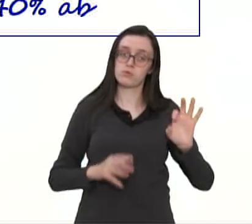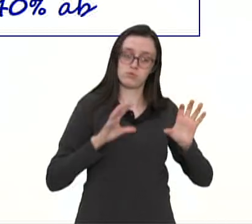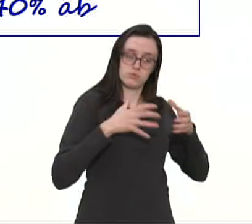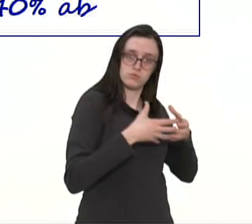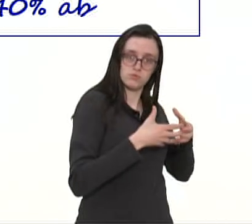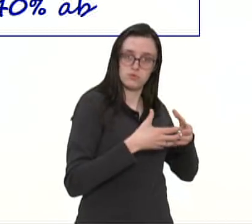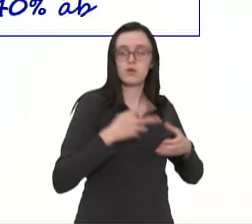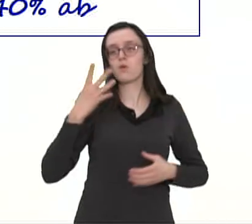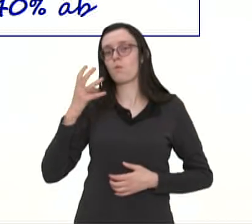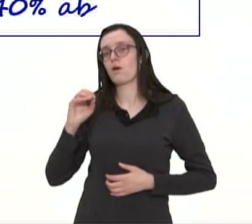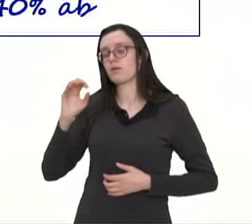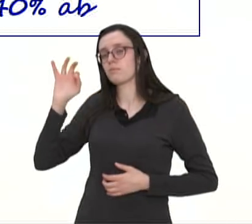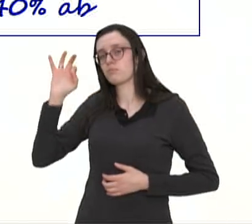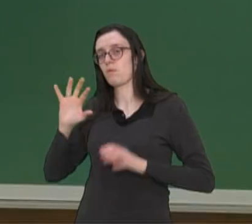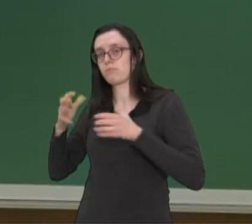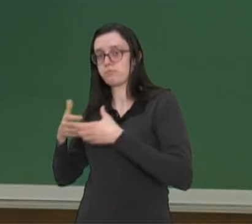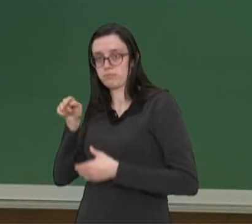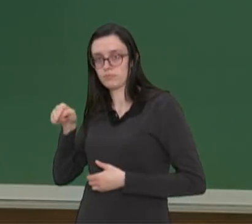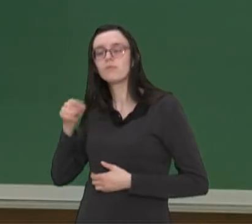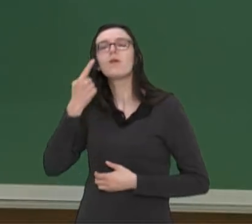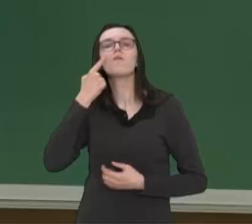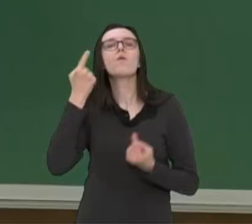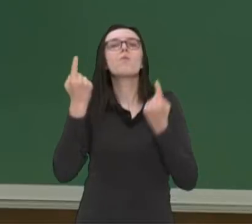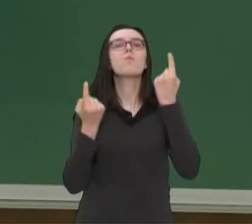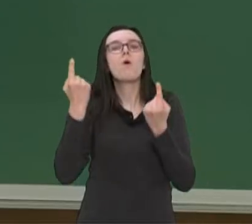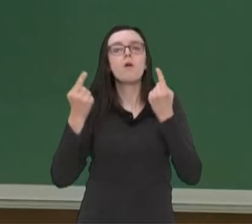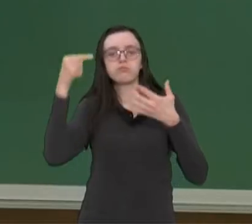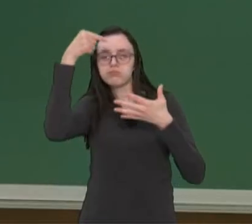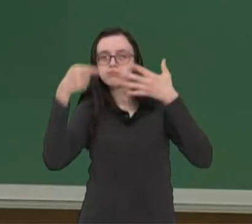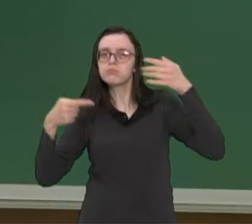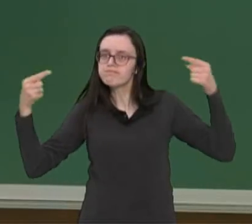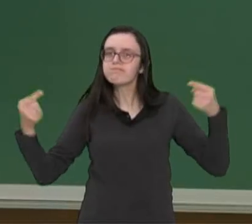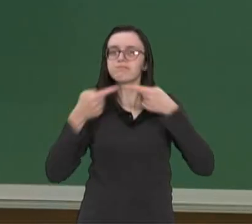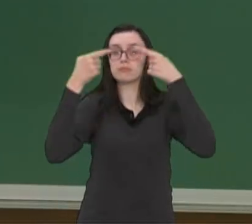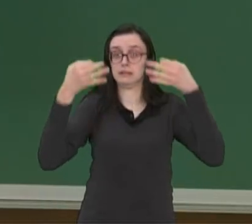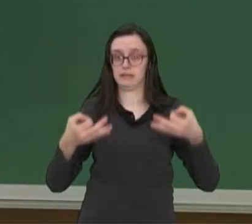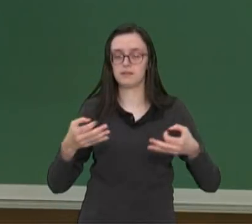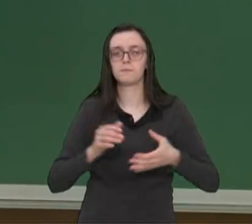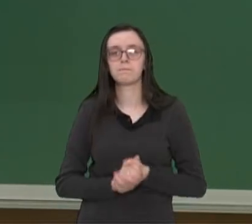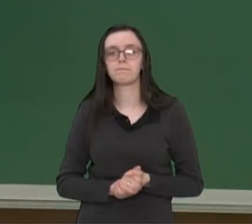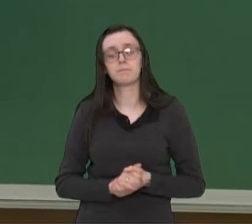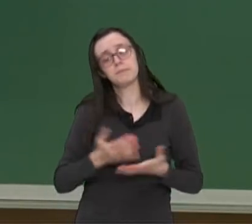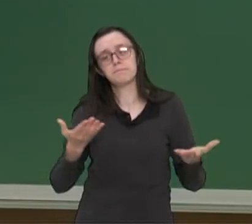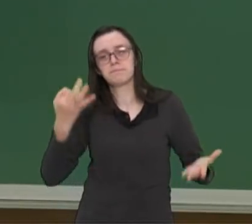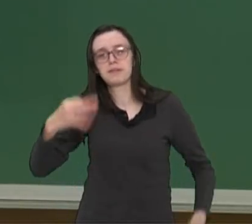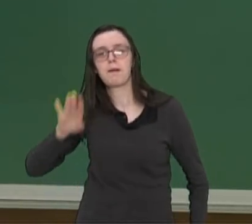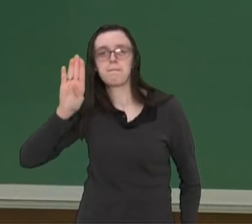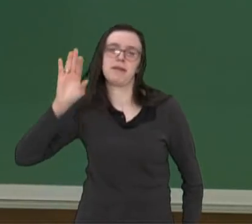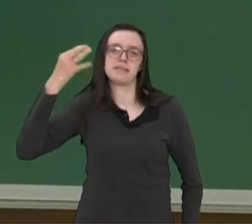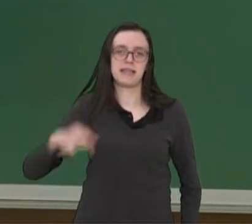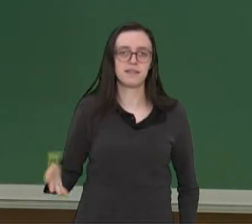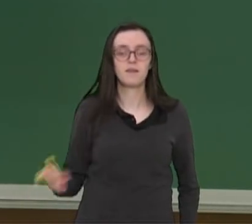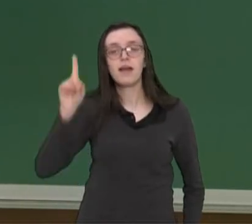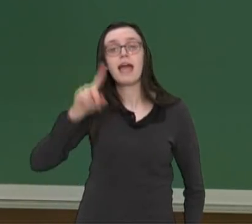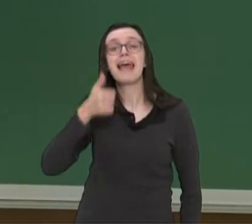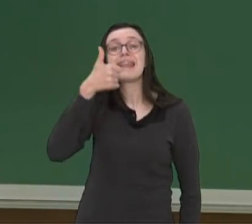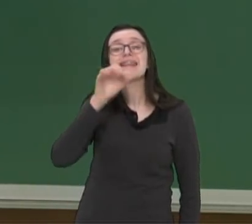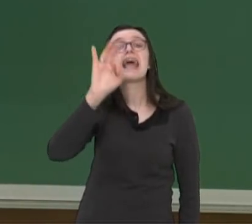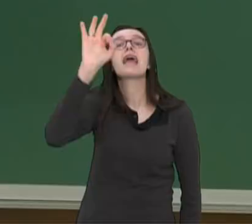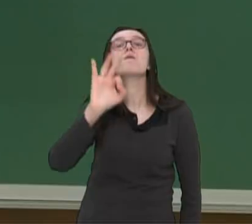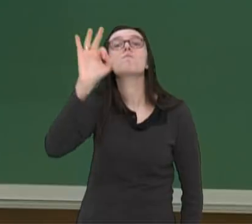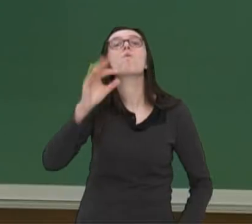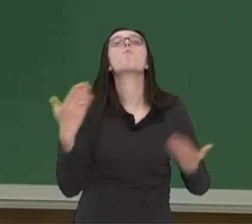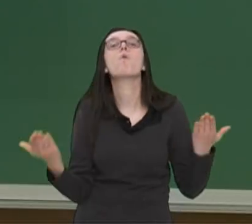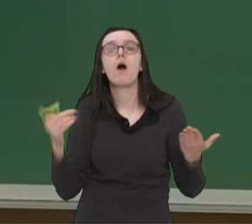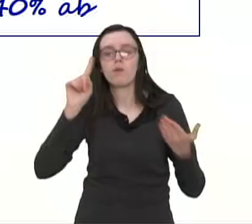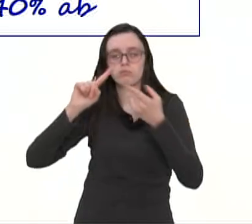parental, 40% do outro parental. Então, vamos ver qual alternativa que está de acordo. A letra B, né? Então, letra B eu tenho 10%